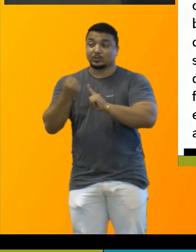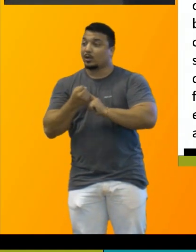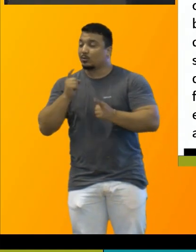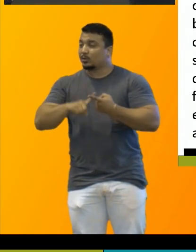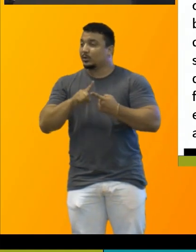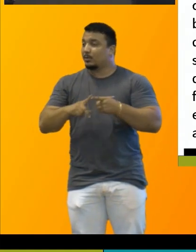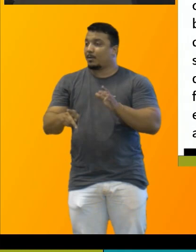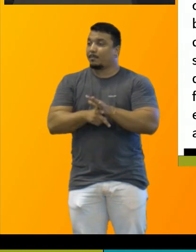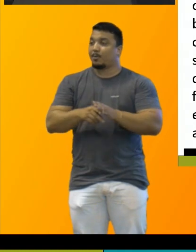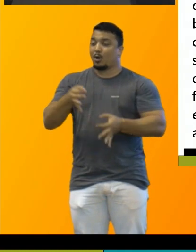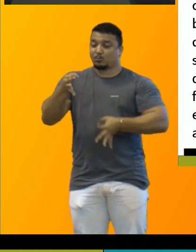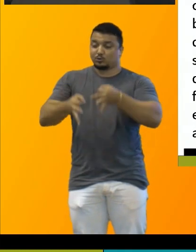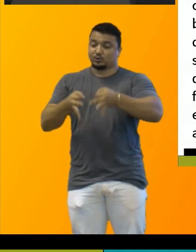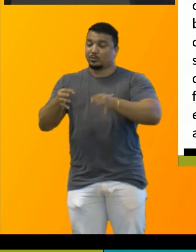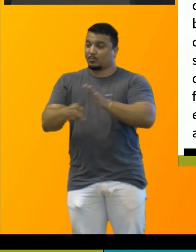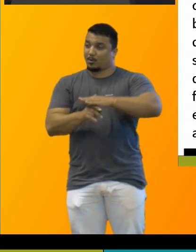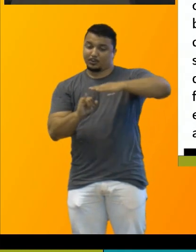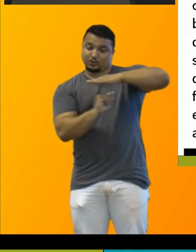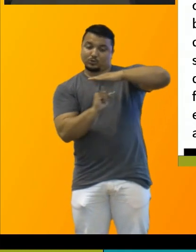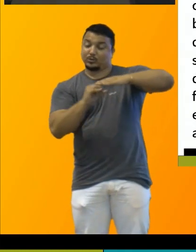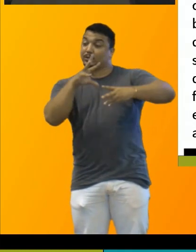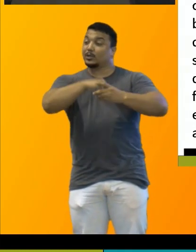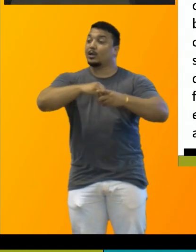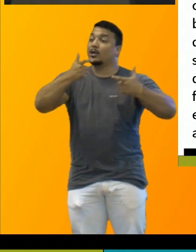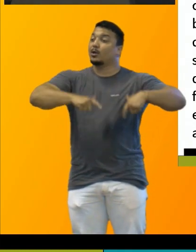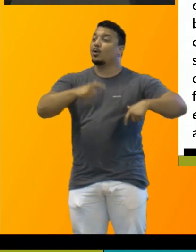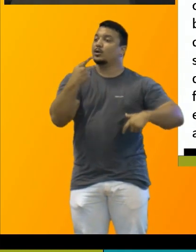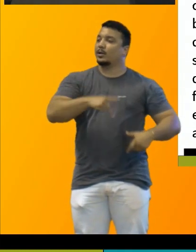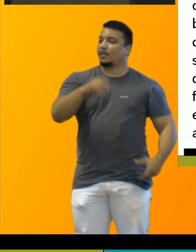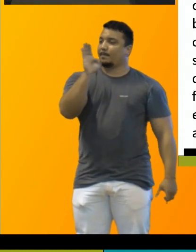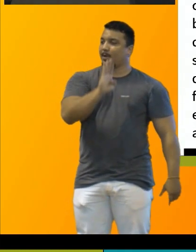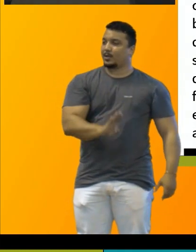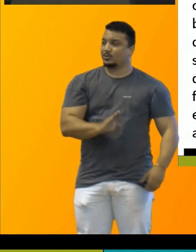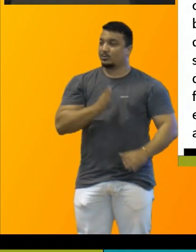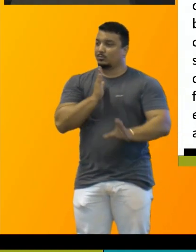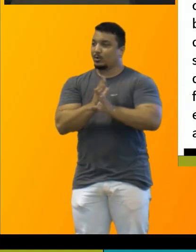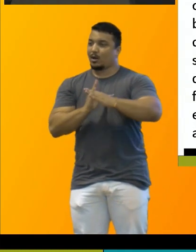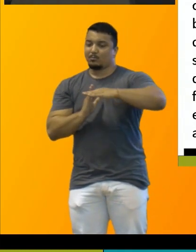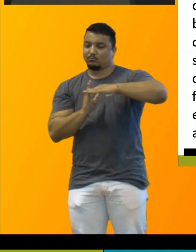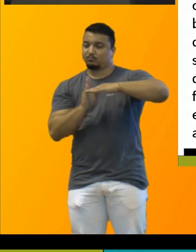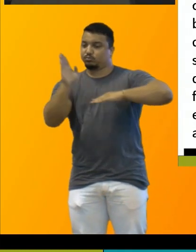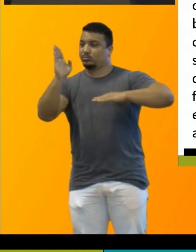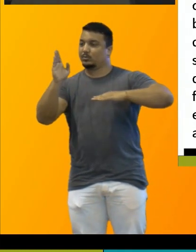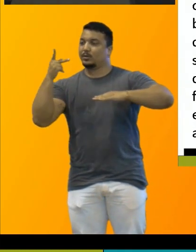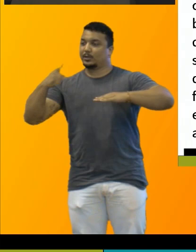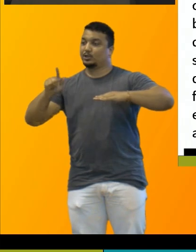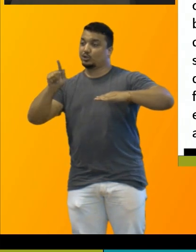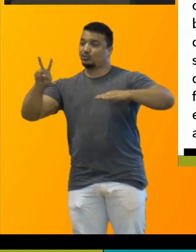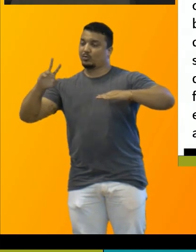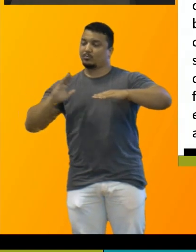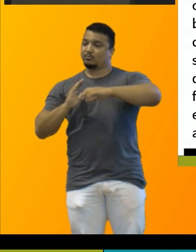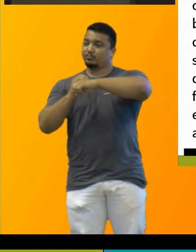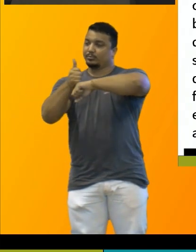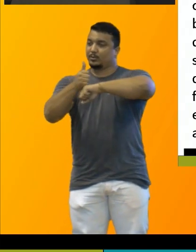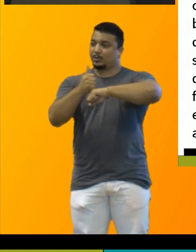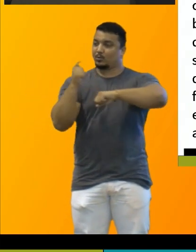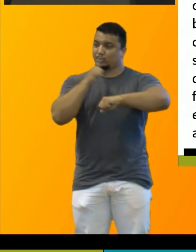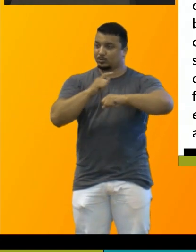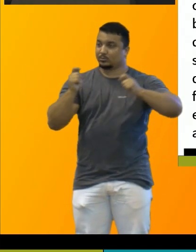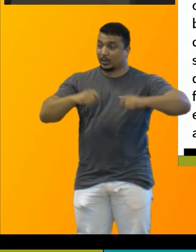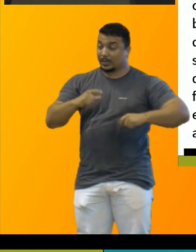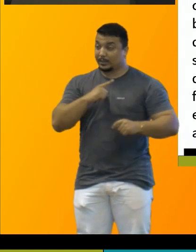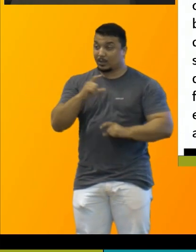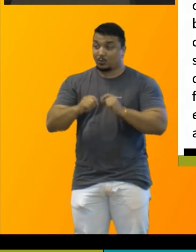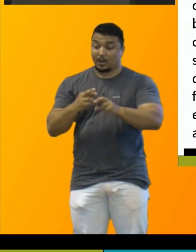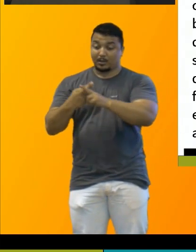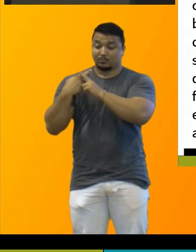mudanças jurídico-institucionais ocorridas no Brasil, com a ascensão de Getúlio Vargas ao poder, evidenciam o